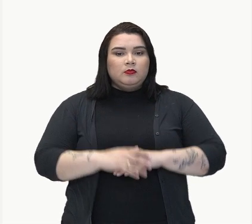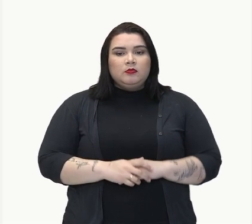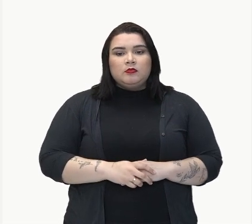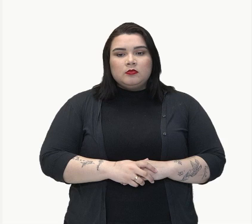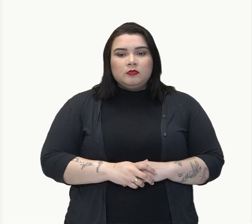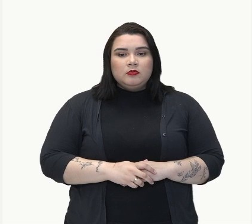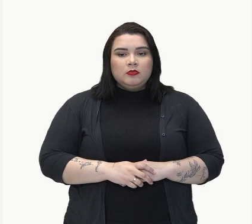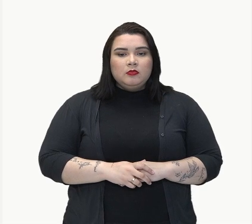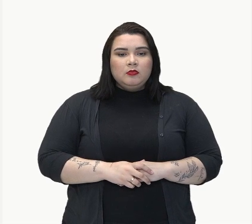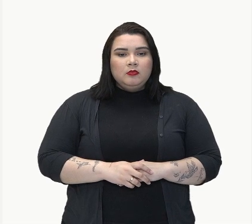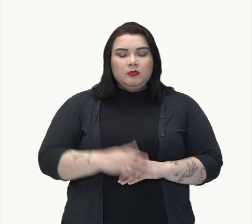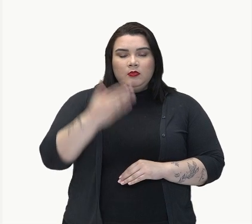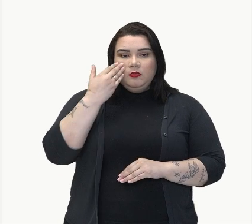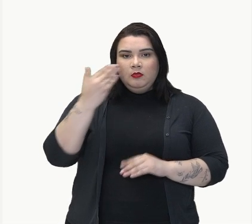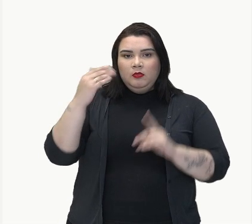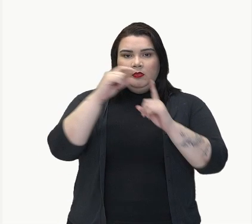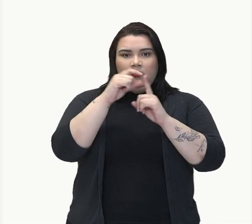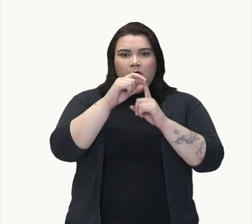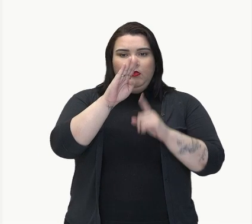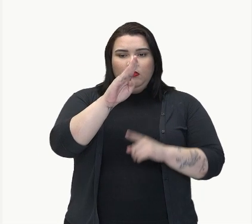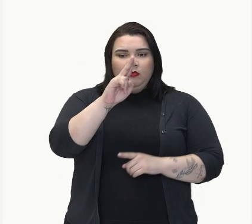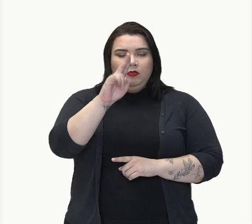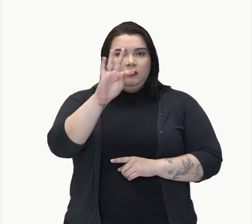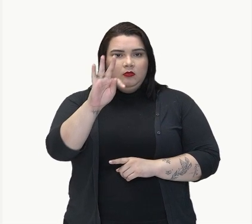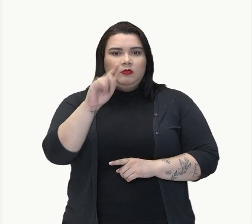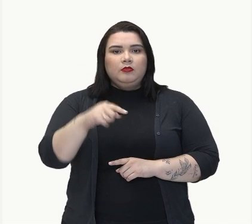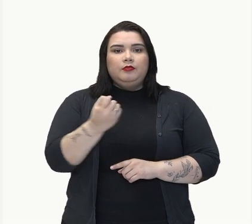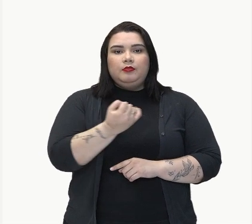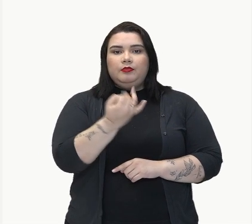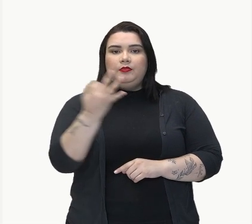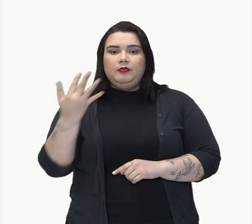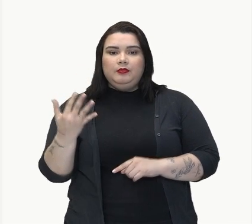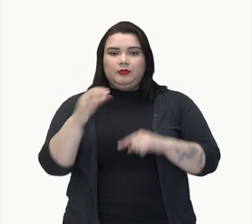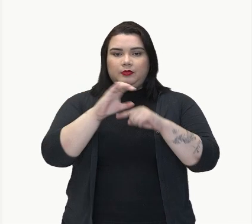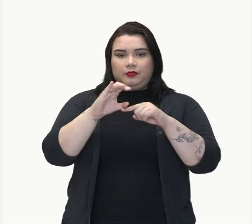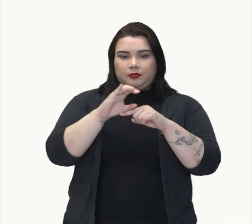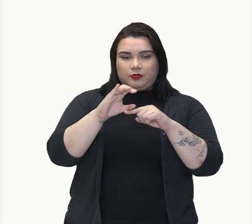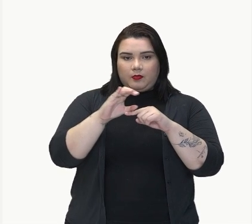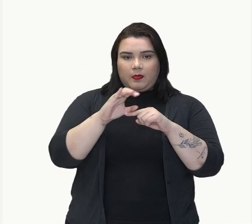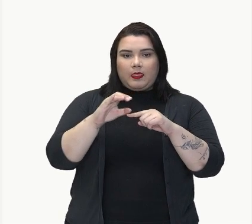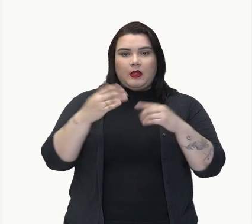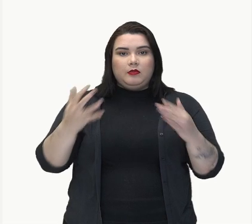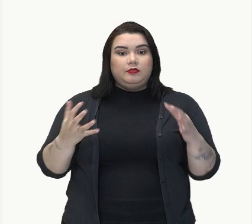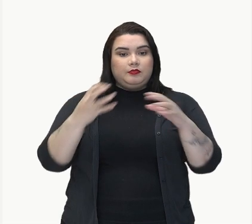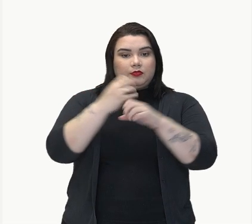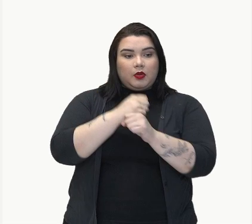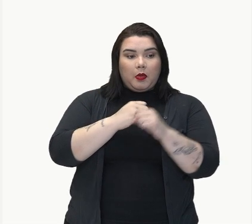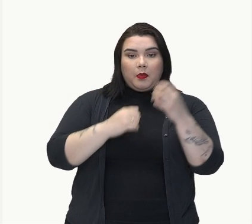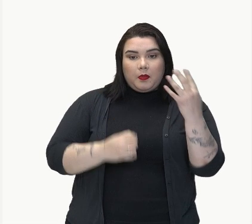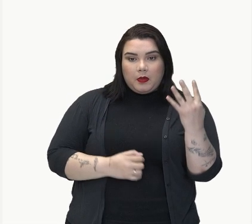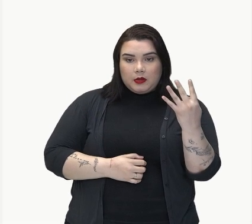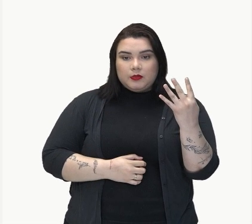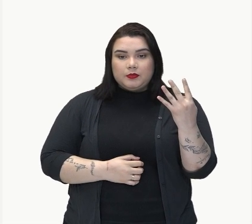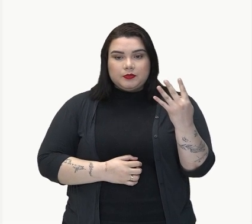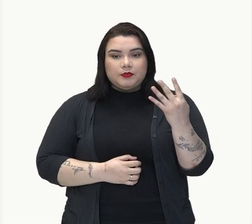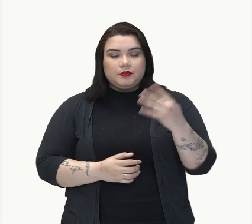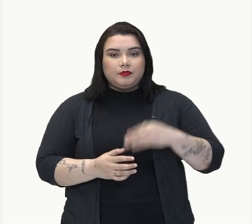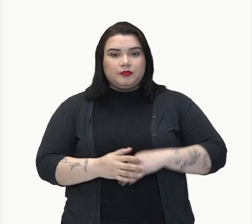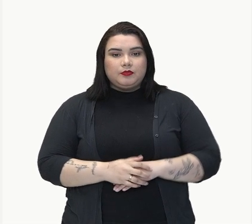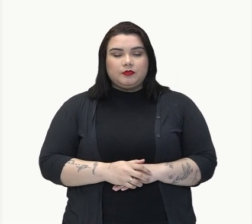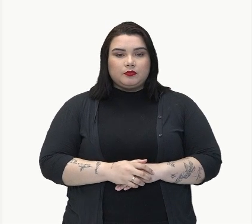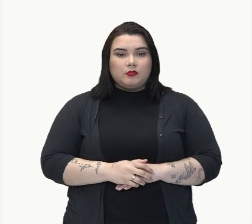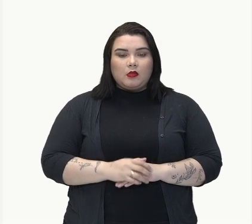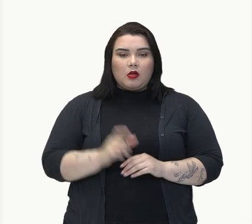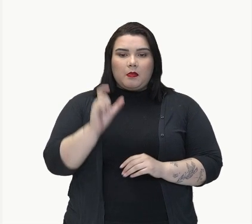ó, esse but, é a quantidade de carbonos, que no caso são 4. E o in